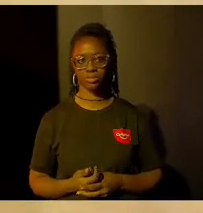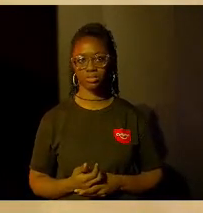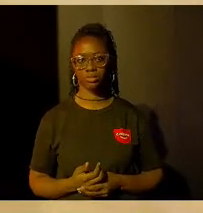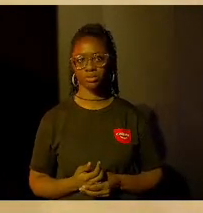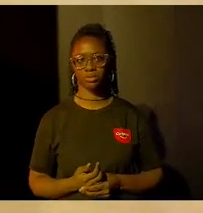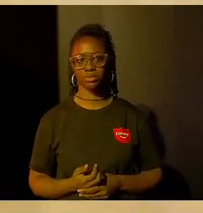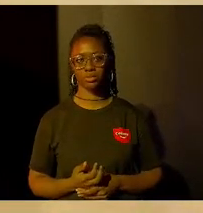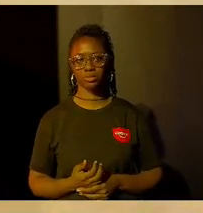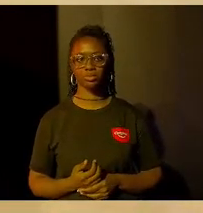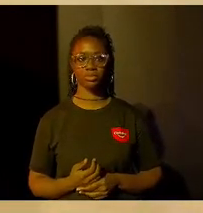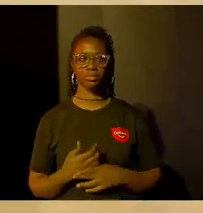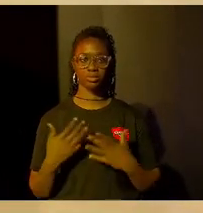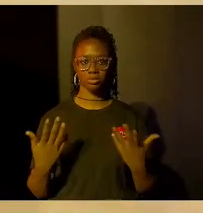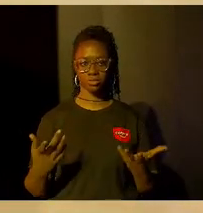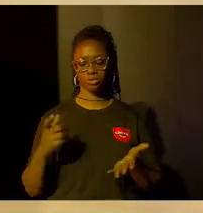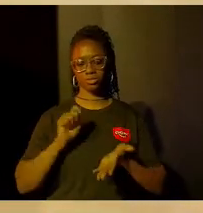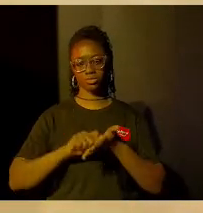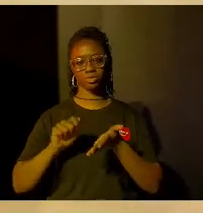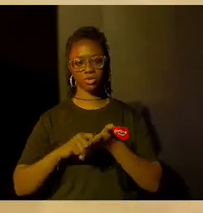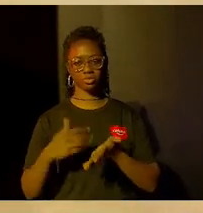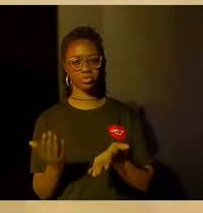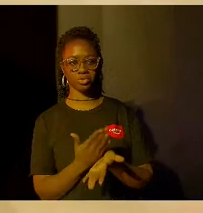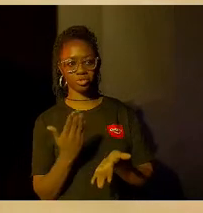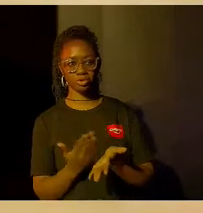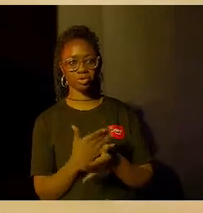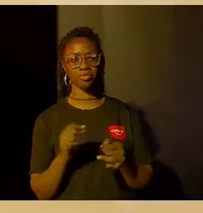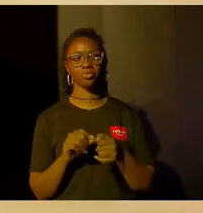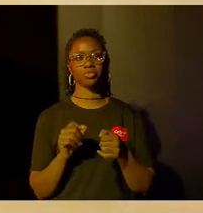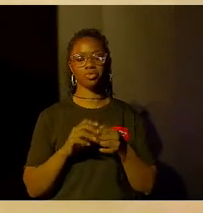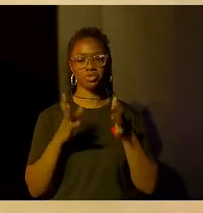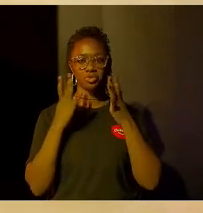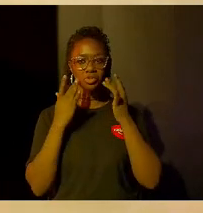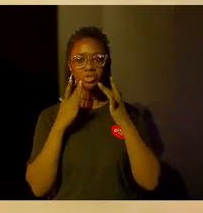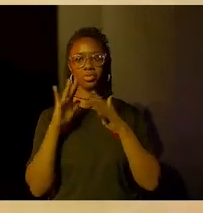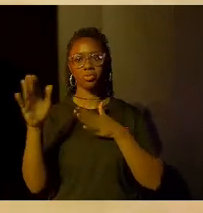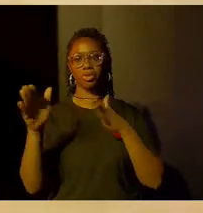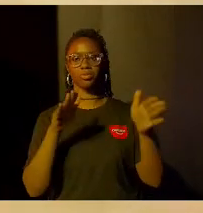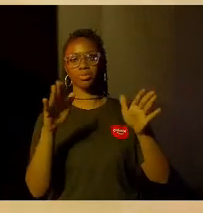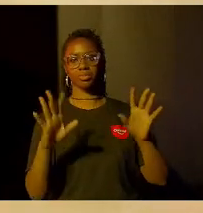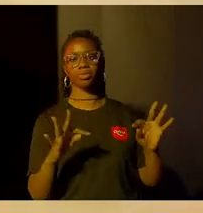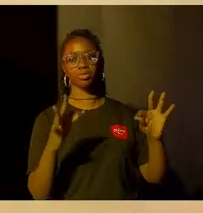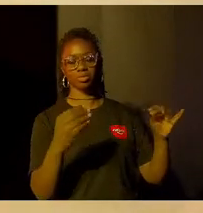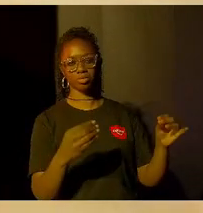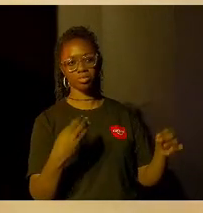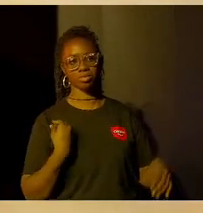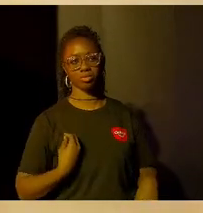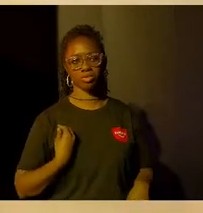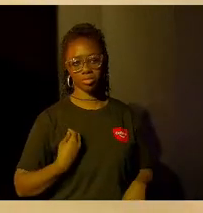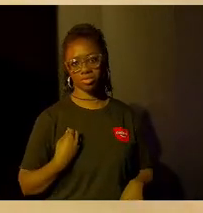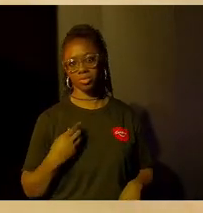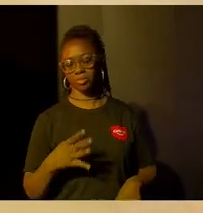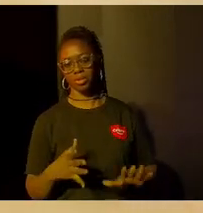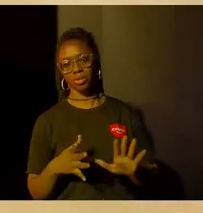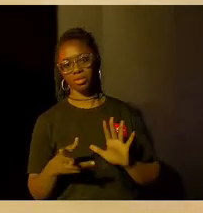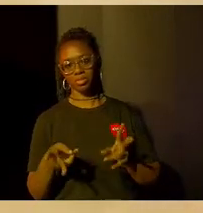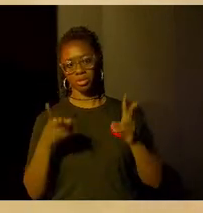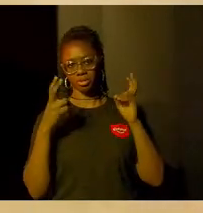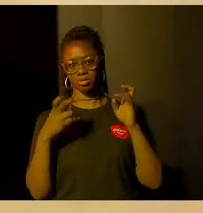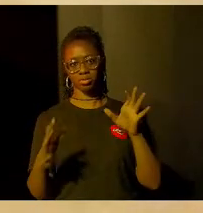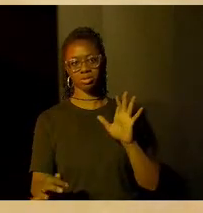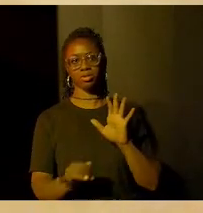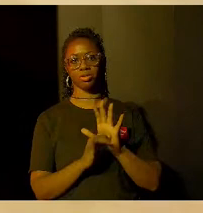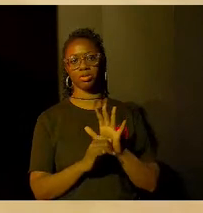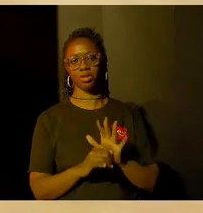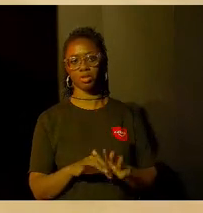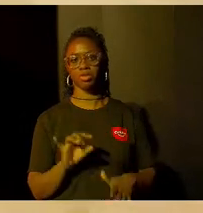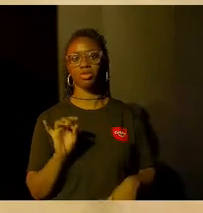é teatro a gente escreve um livro é para chegar na casa de todo mundo é para você ler e se identificar com aquela palavra quando você conta a